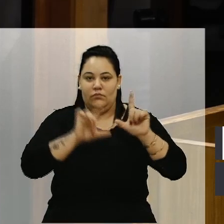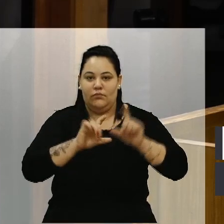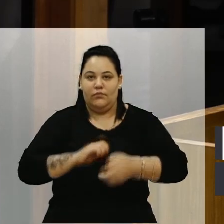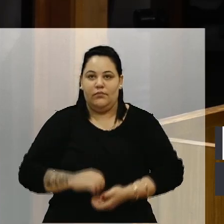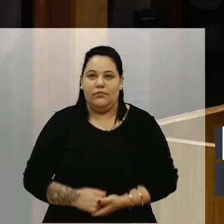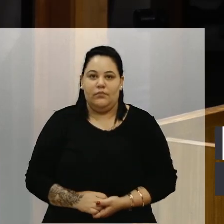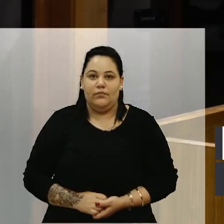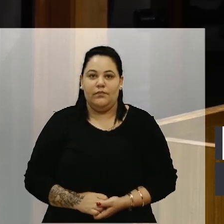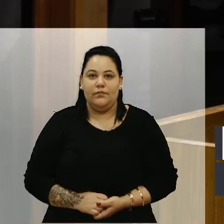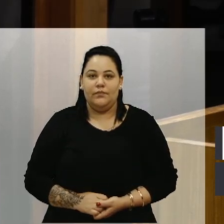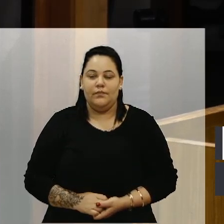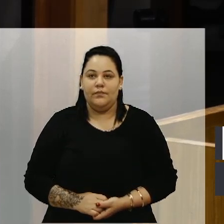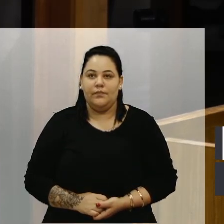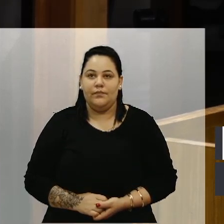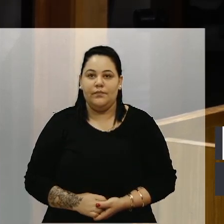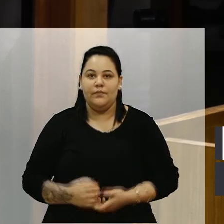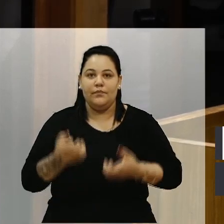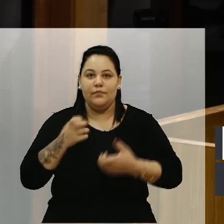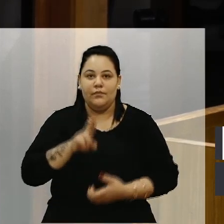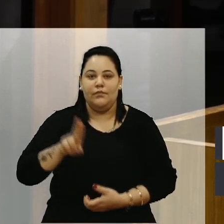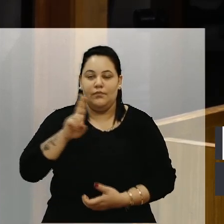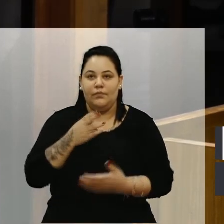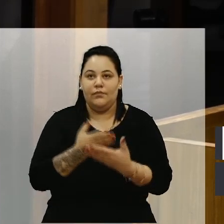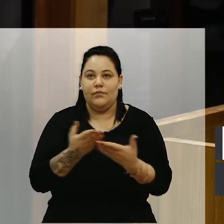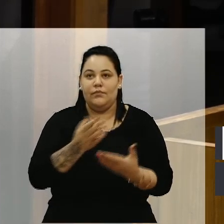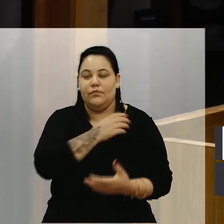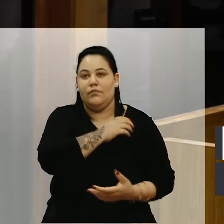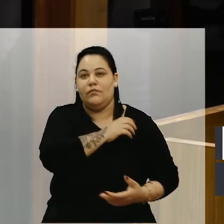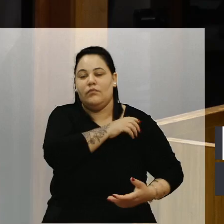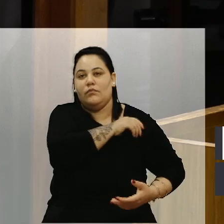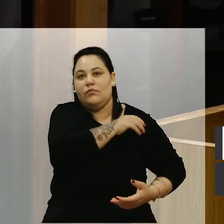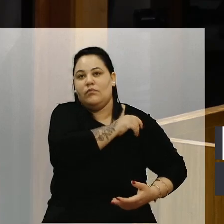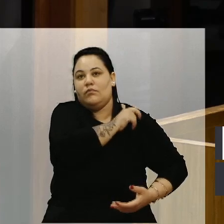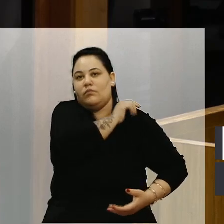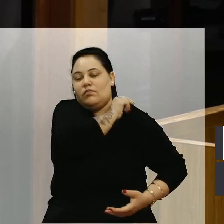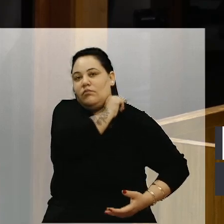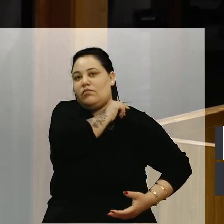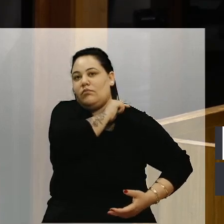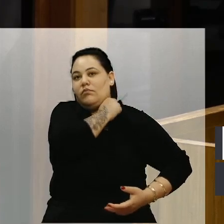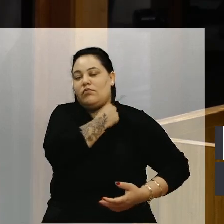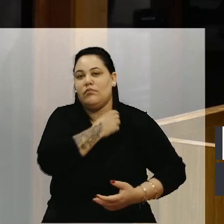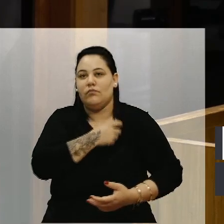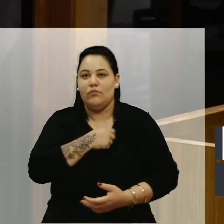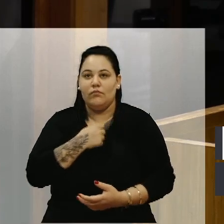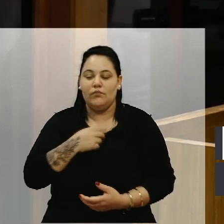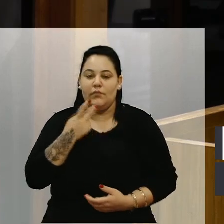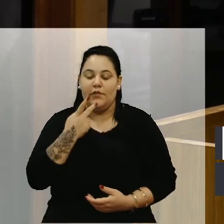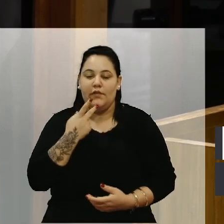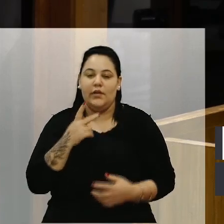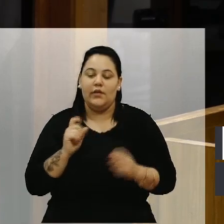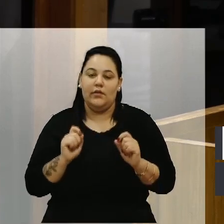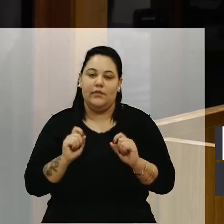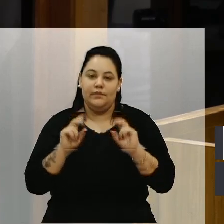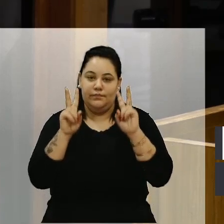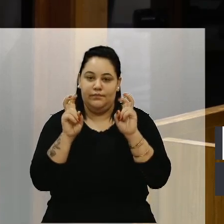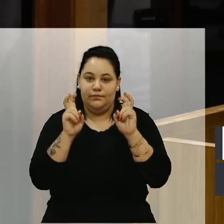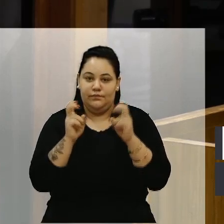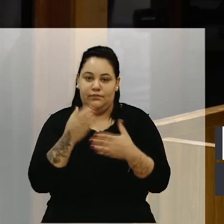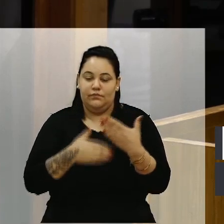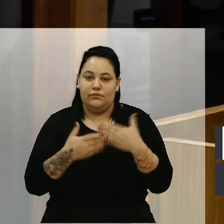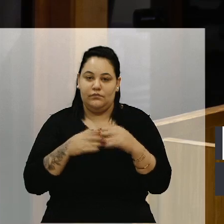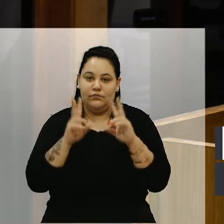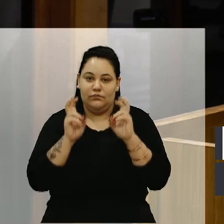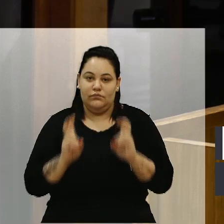Eu quero ocupar esse espaço aqui para dizer que todos os assuntos que são trazidos aqui